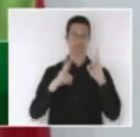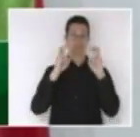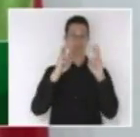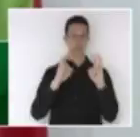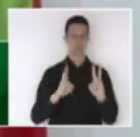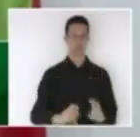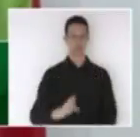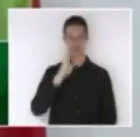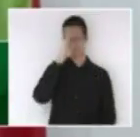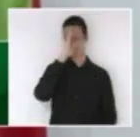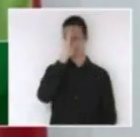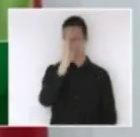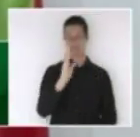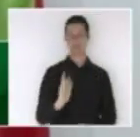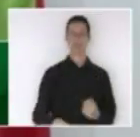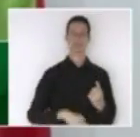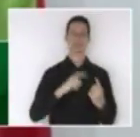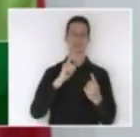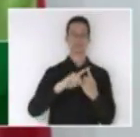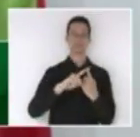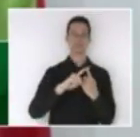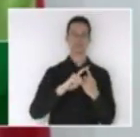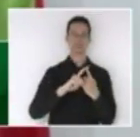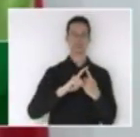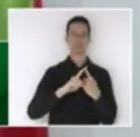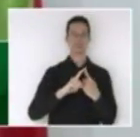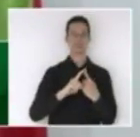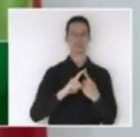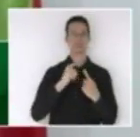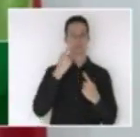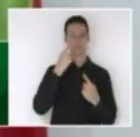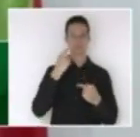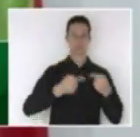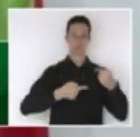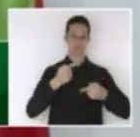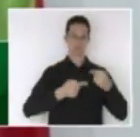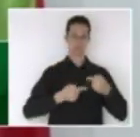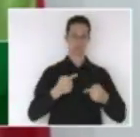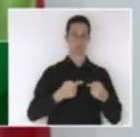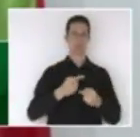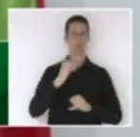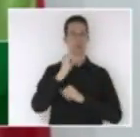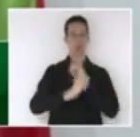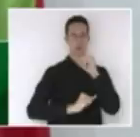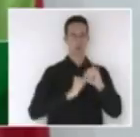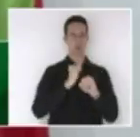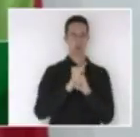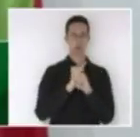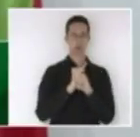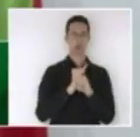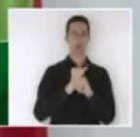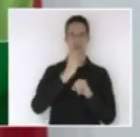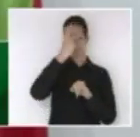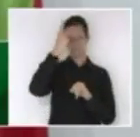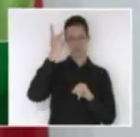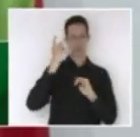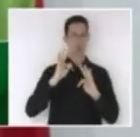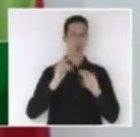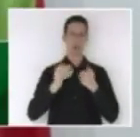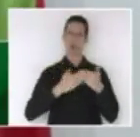frentes. Uma que discute a plataforma digital aberta à participação de todos e todos os